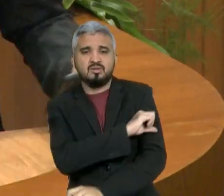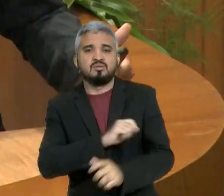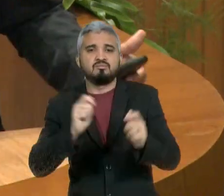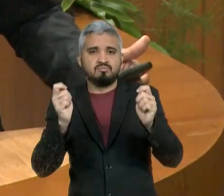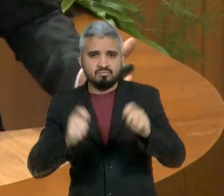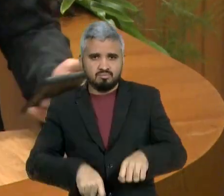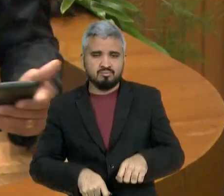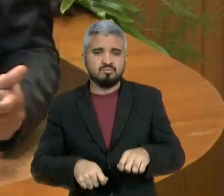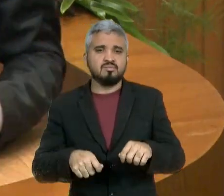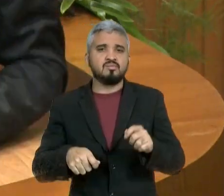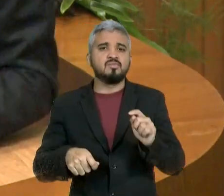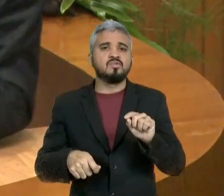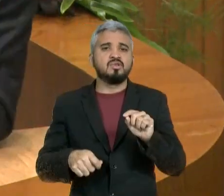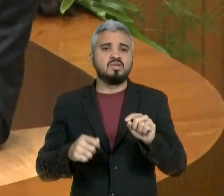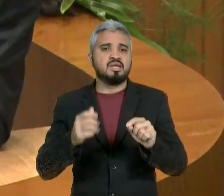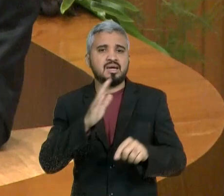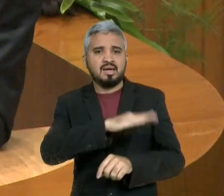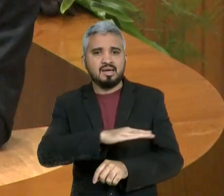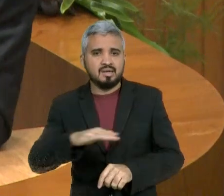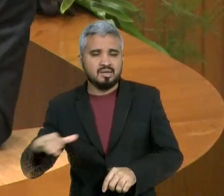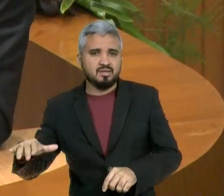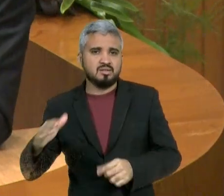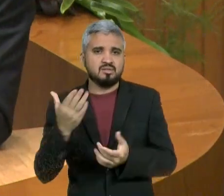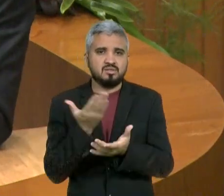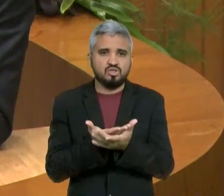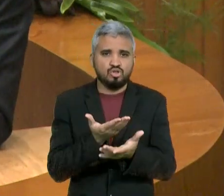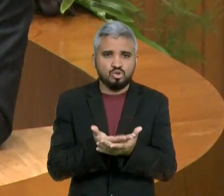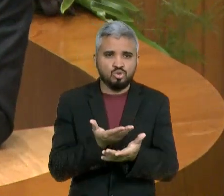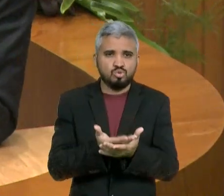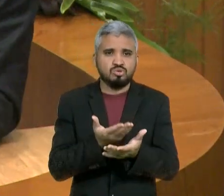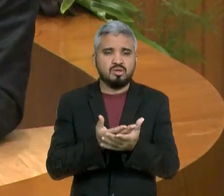possibilidade às crianças estudarem nesse ensino